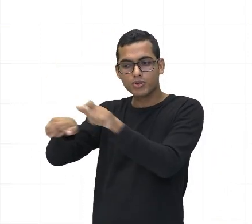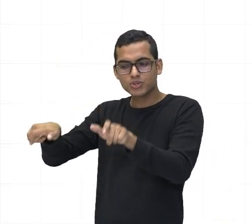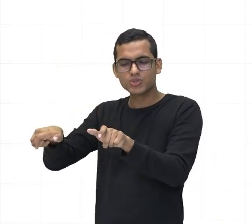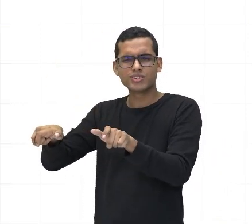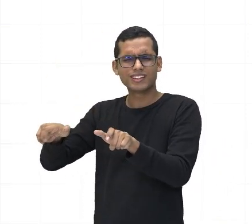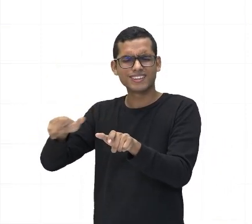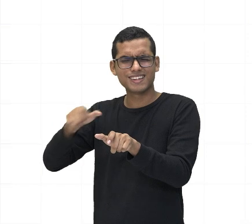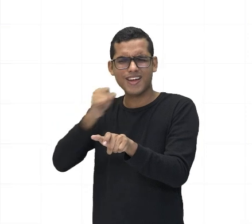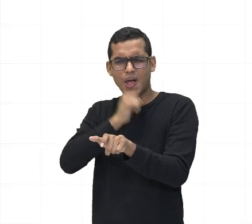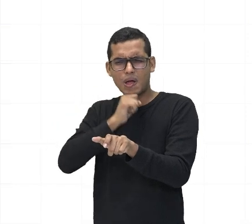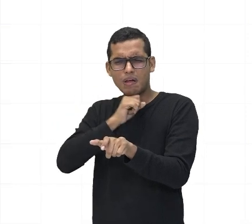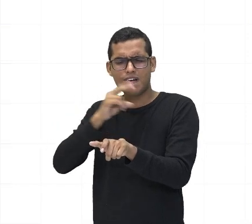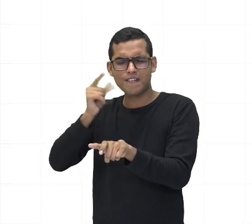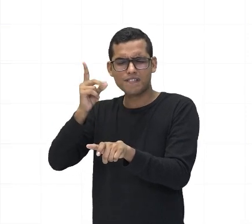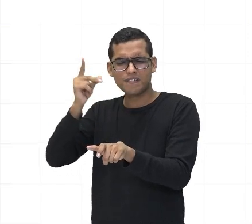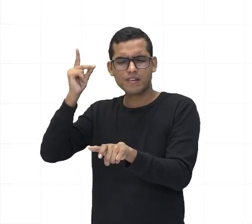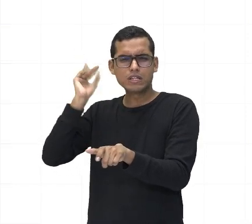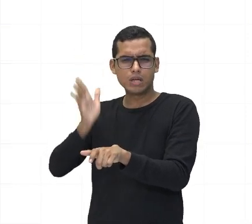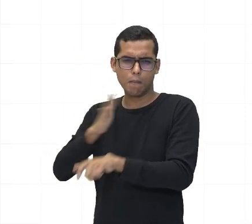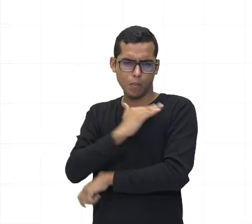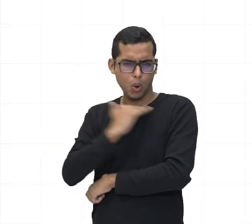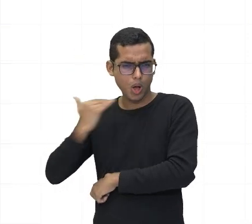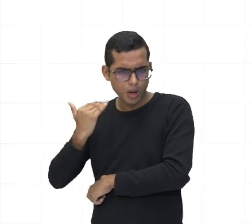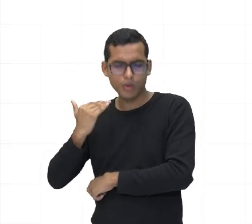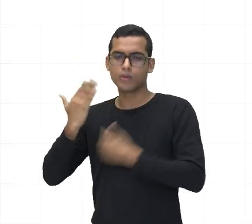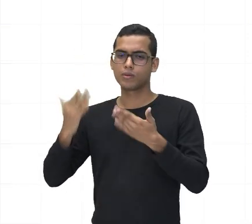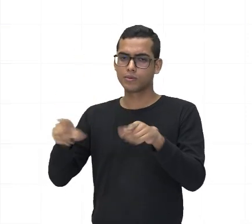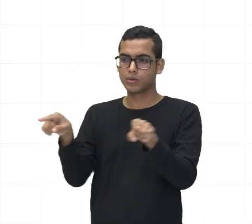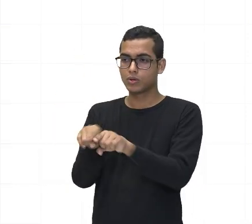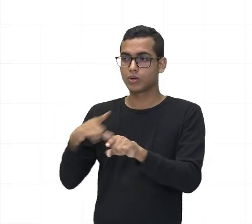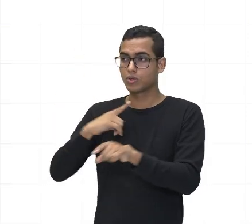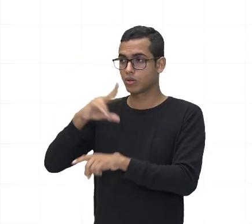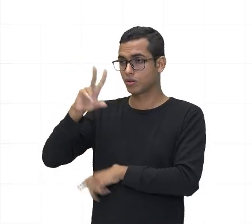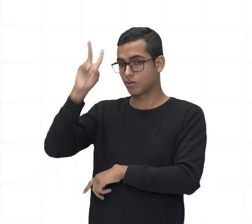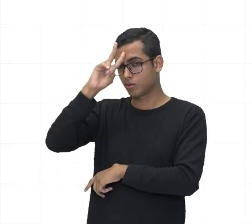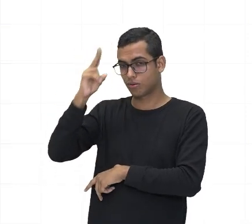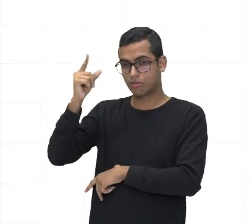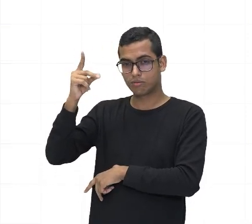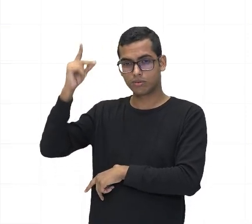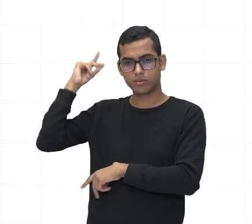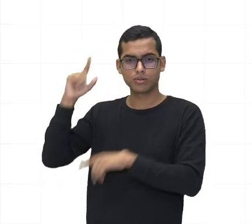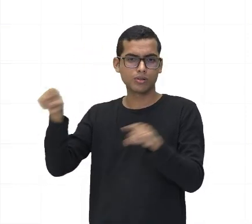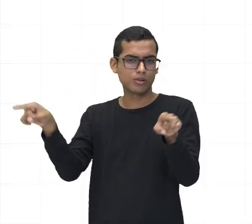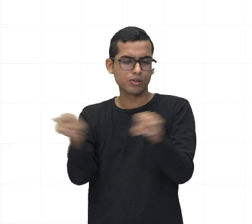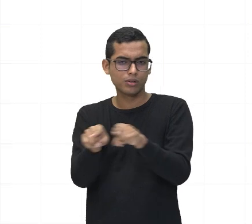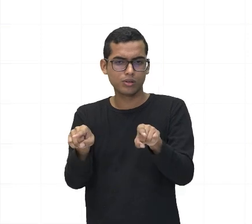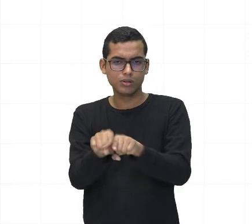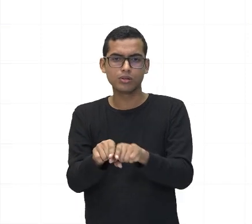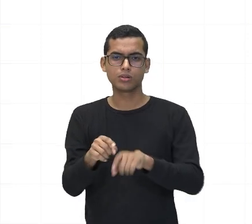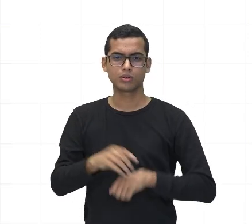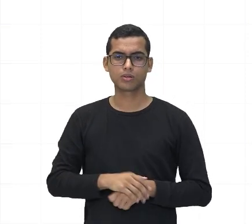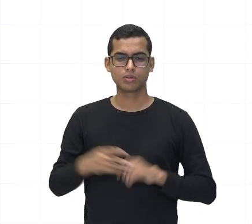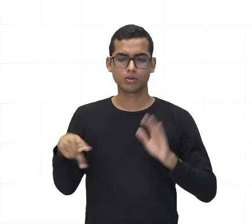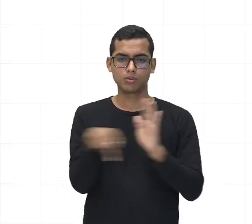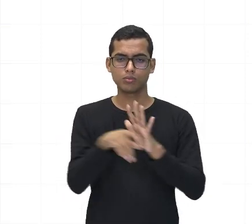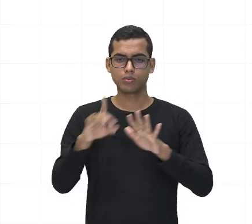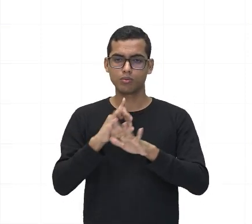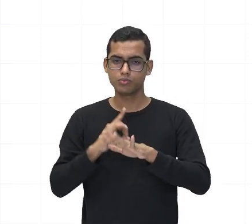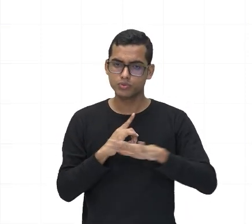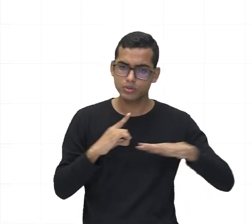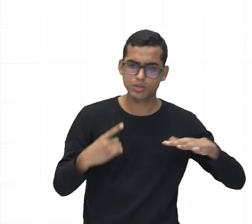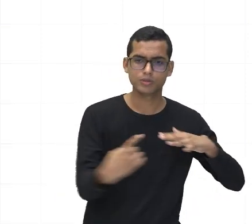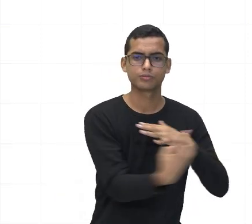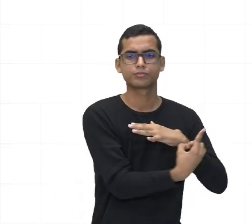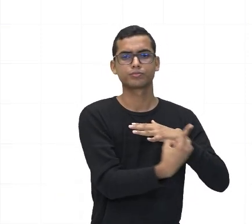dos ancestrais, sejam eles os antepassados ou mesmo os próprios deuses, os